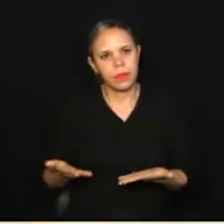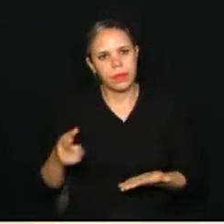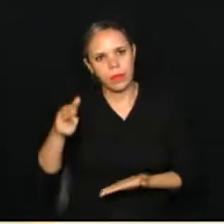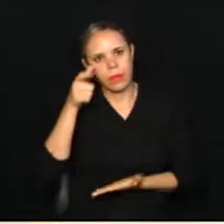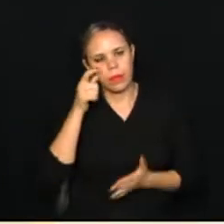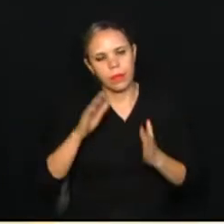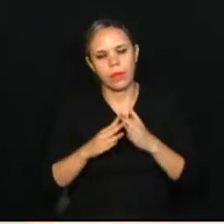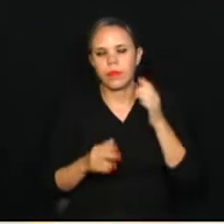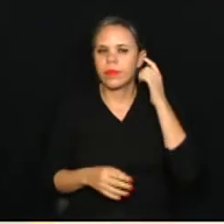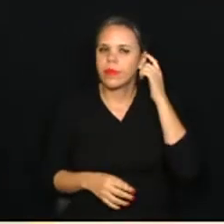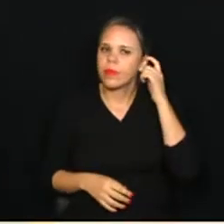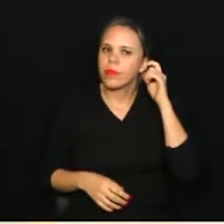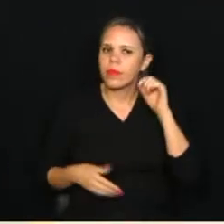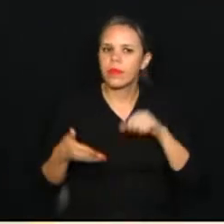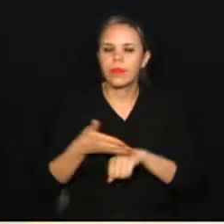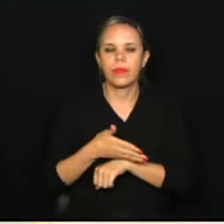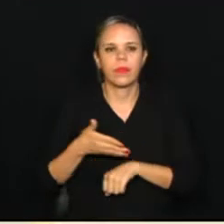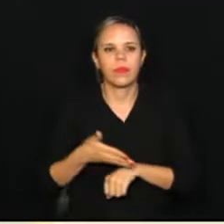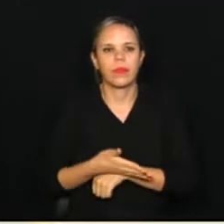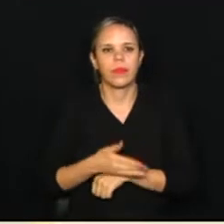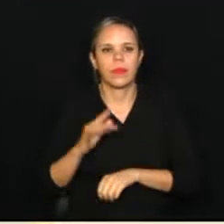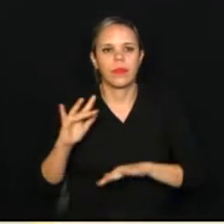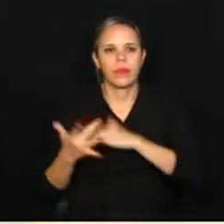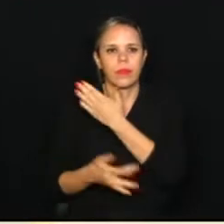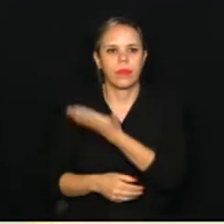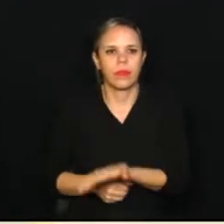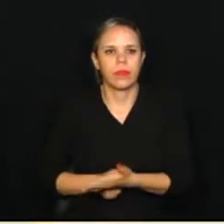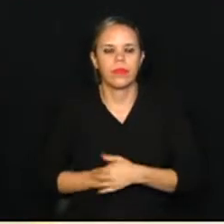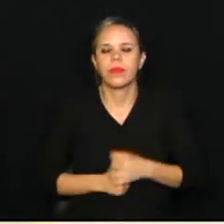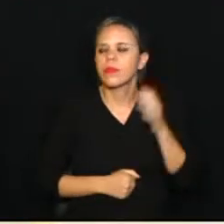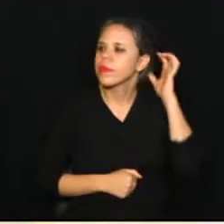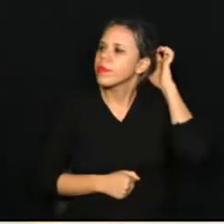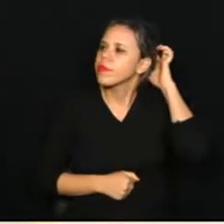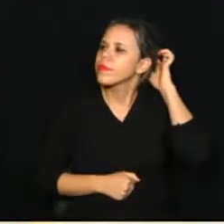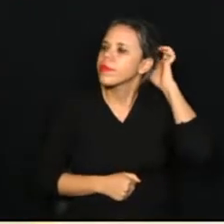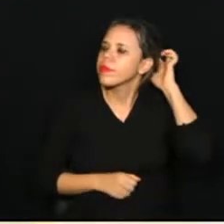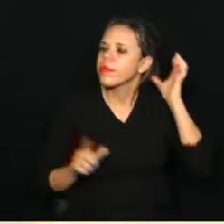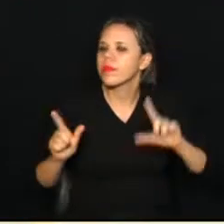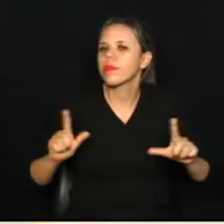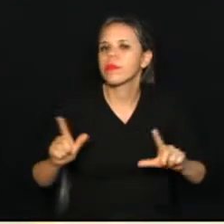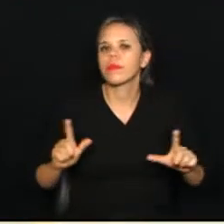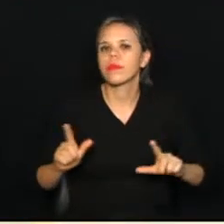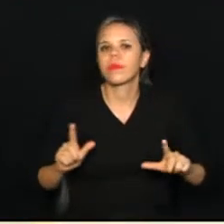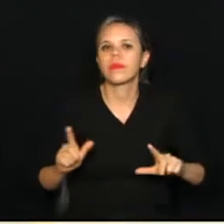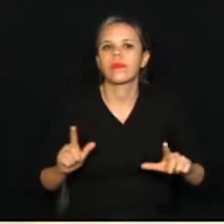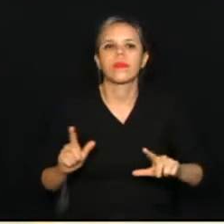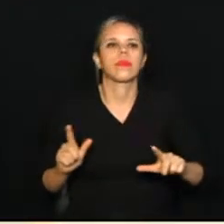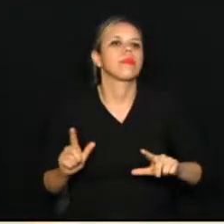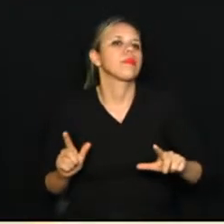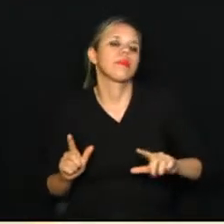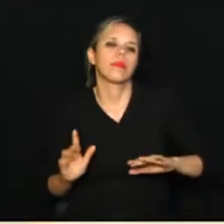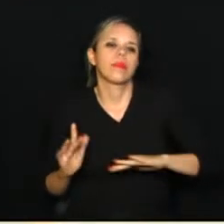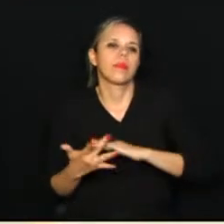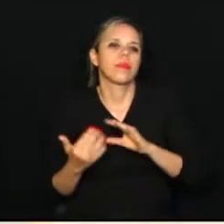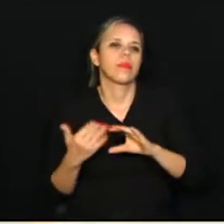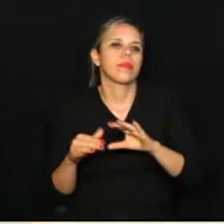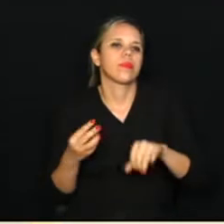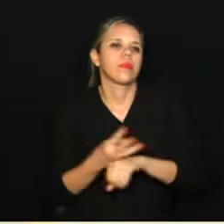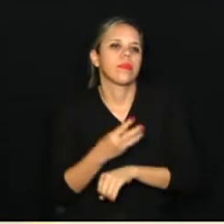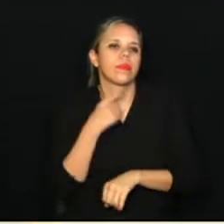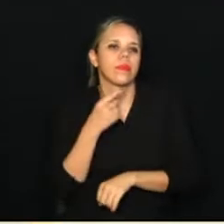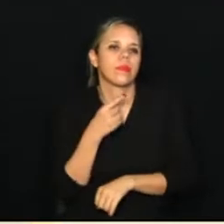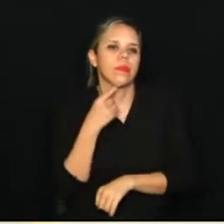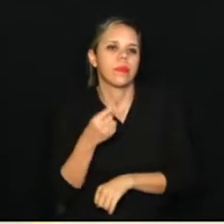aí de casa tem sua participação pelas redes sociais, pela TV e, claro, nossos canais abertos para enviar a sua dúvida,